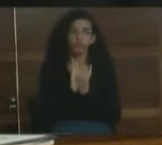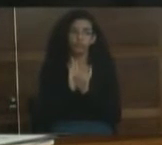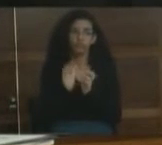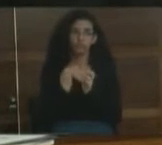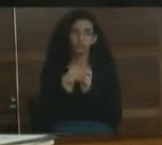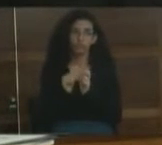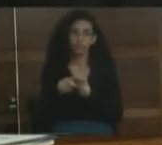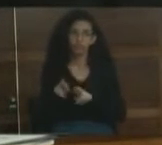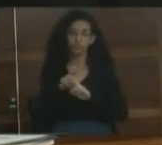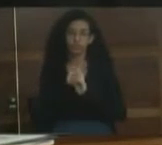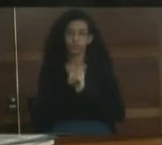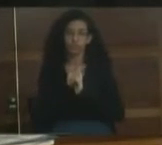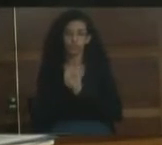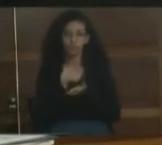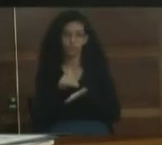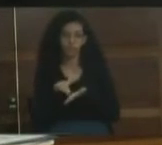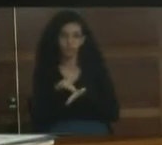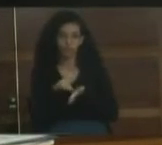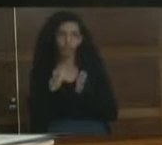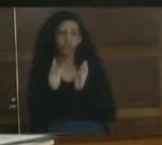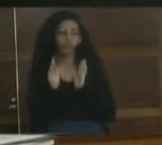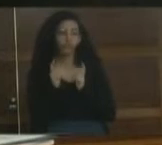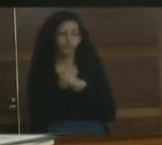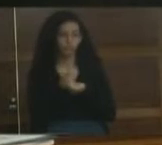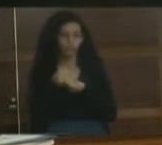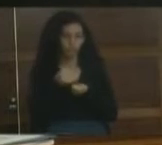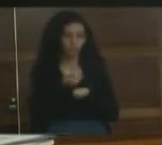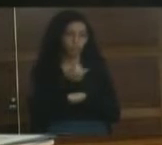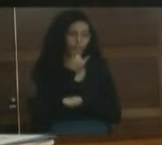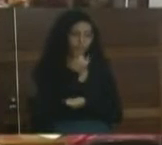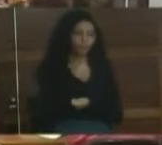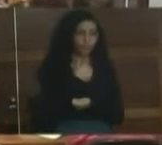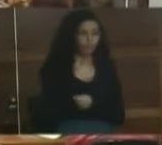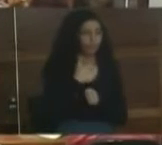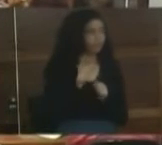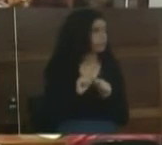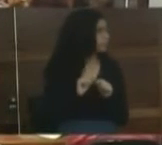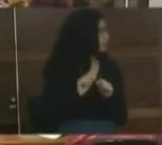que deve estar fazendo isso desculpa não poder lhe responder